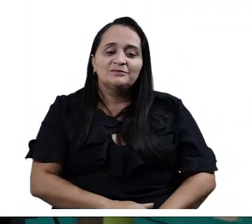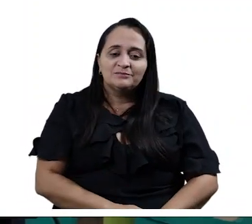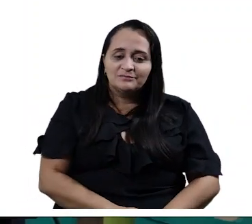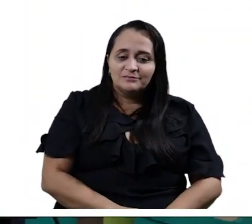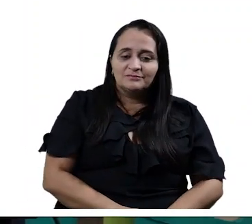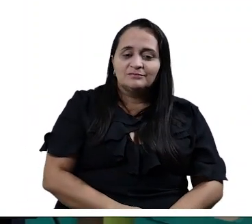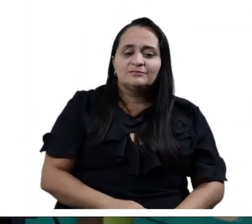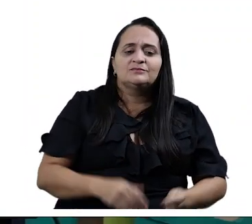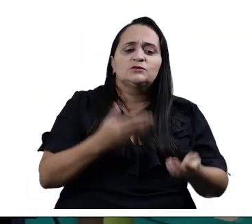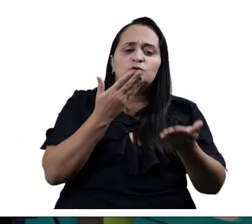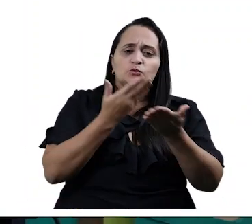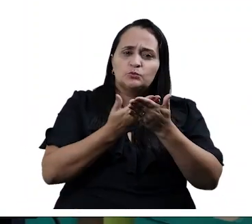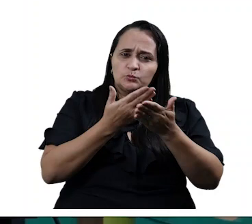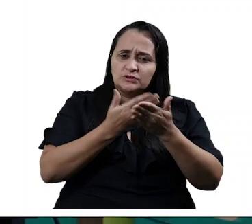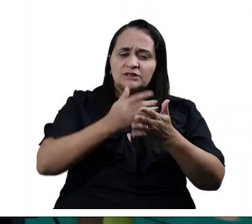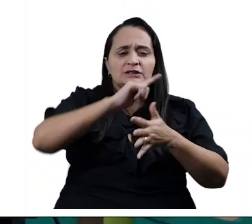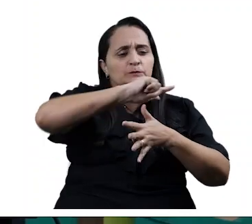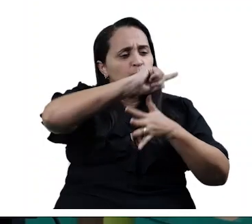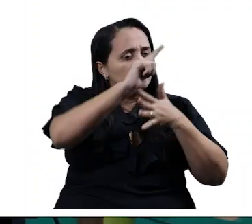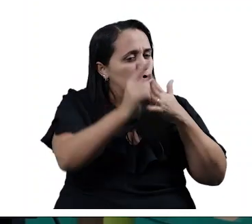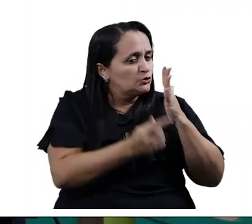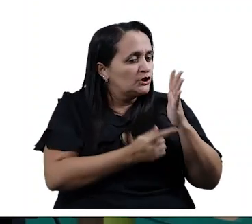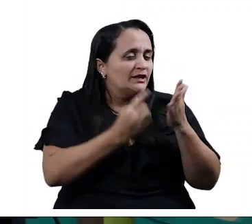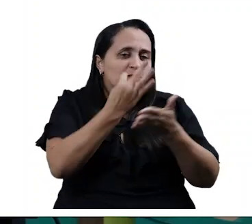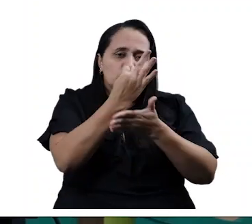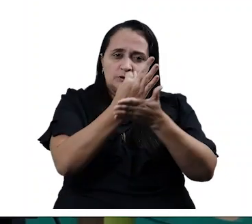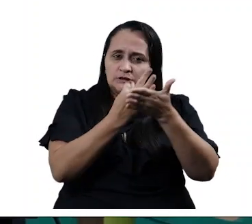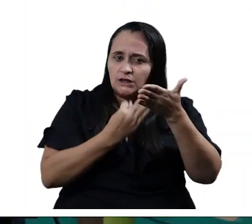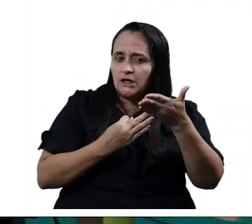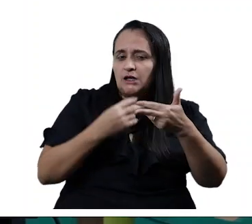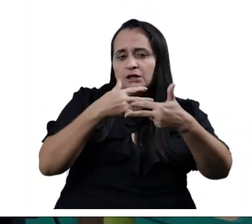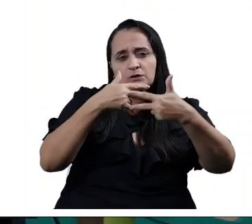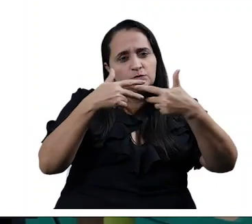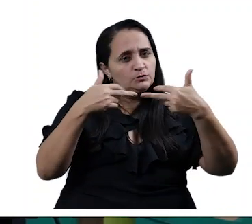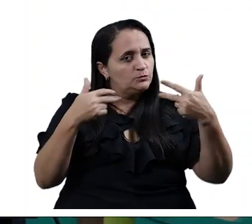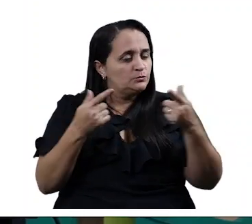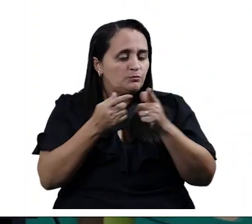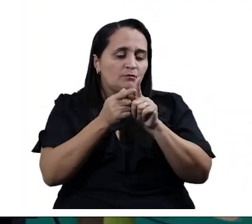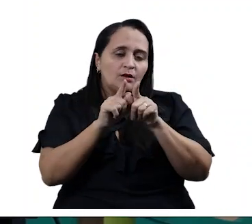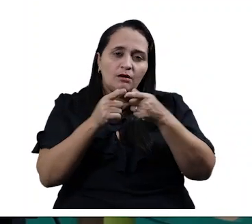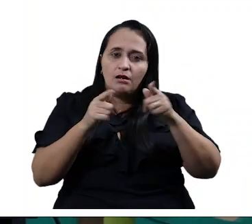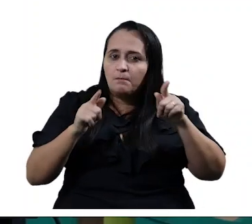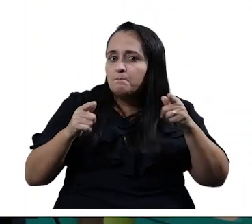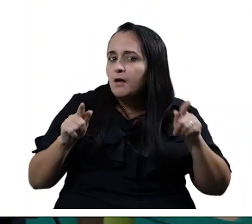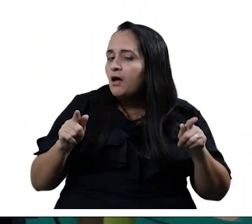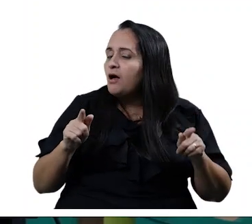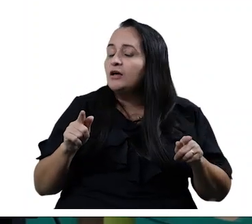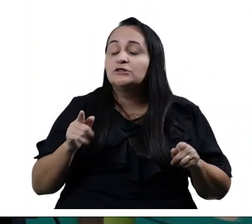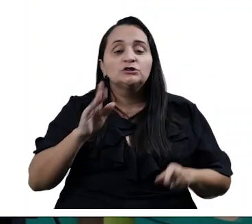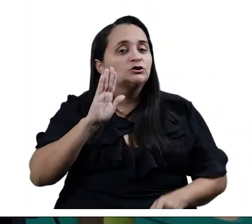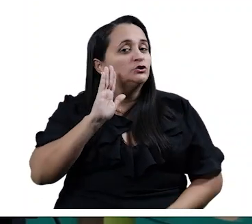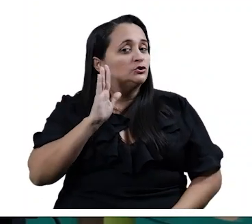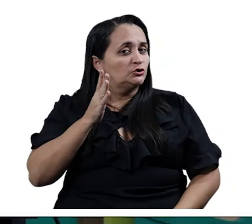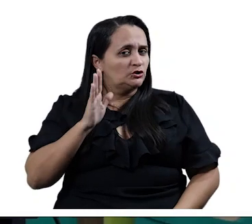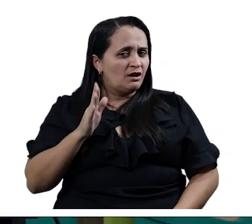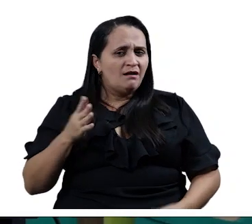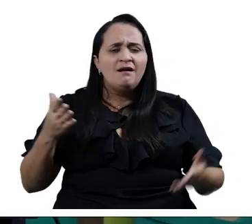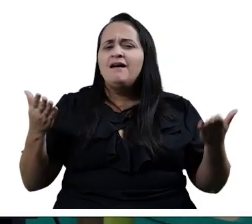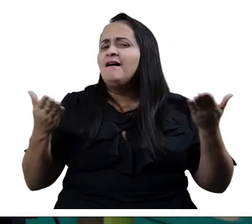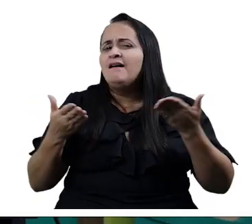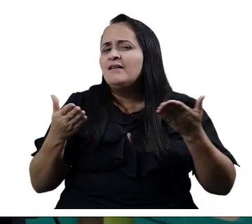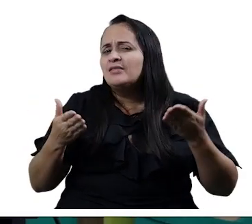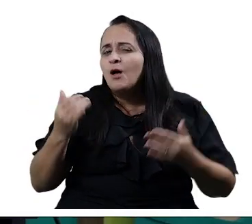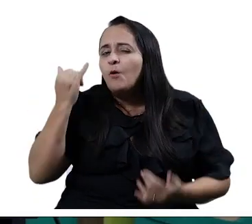é, estudamos muitos gêneros textuais, algumas questões gramaticais. E que tal a gente testar os